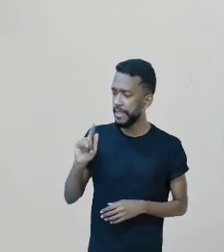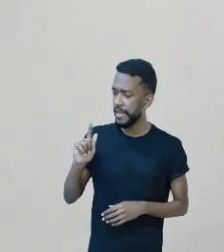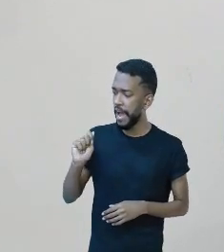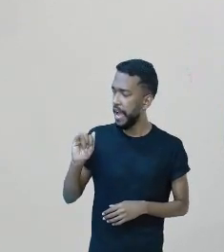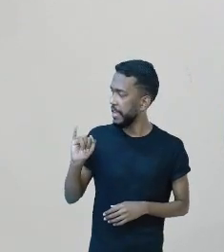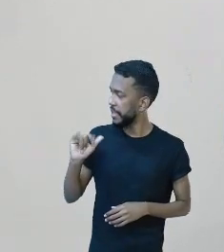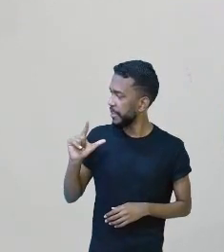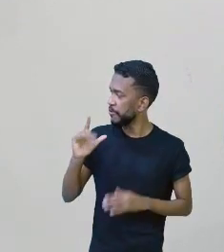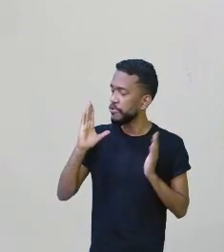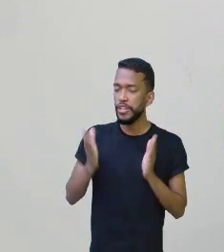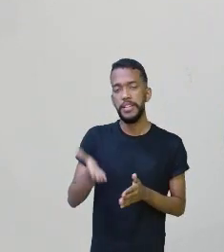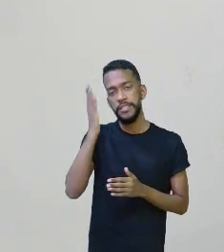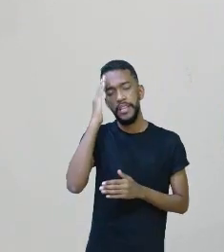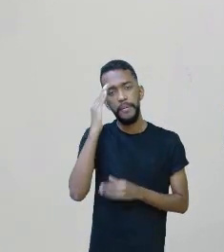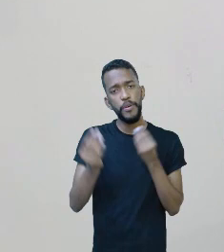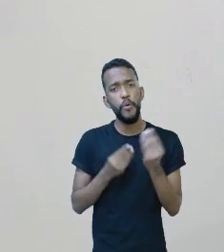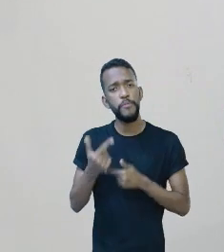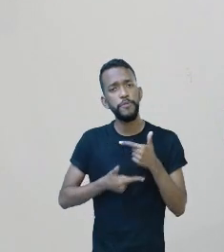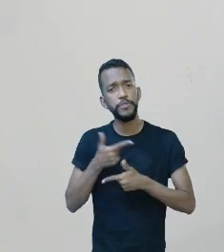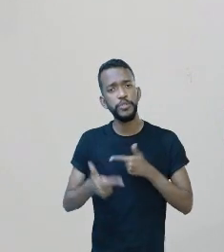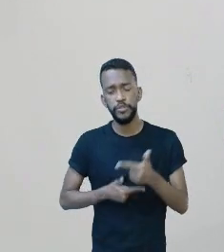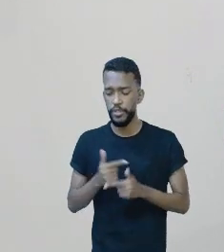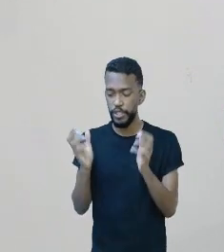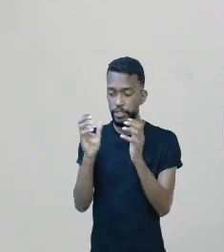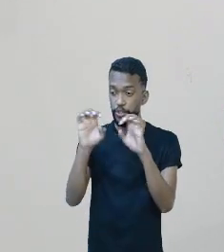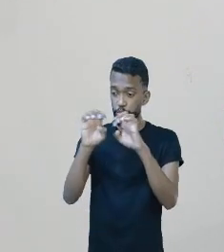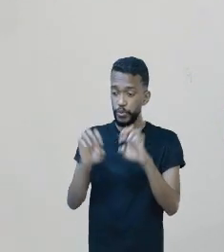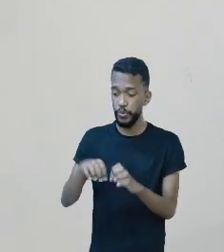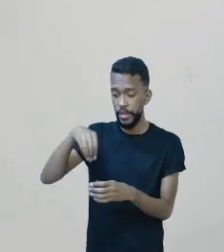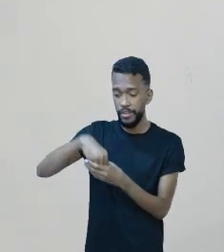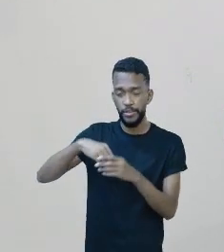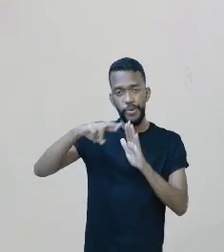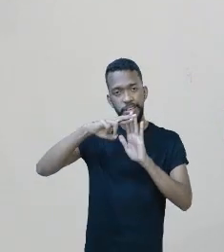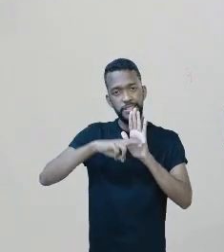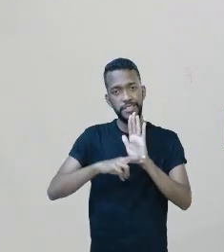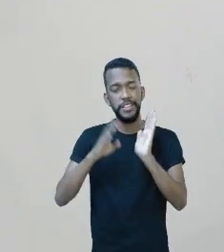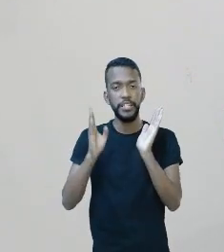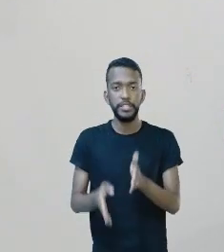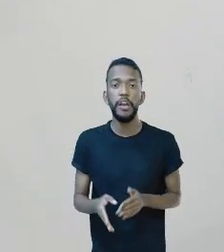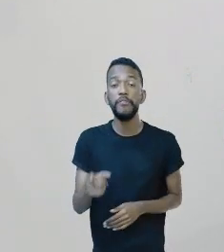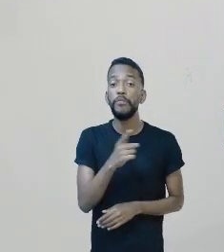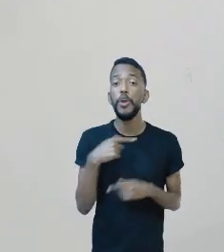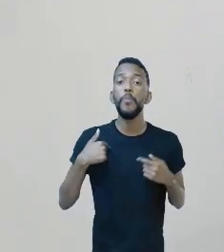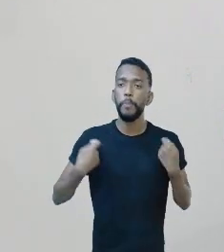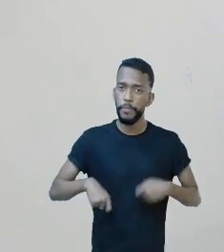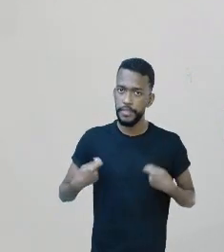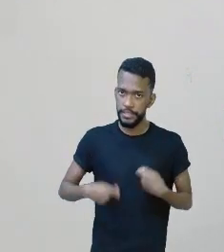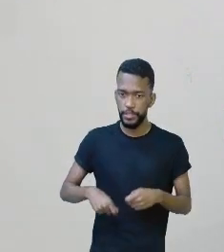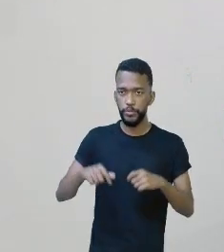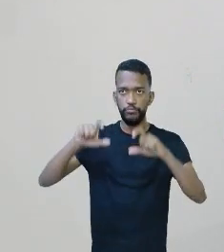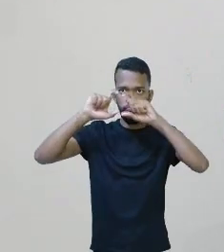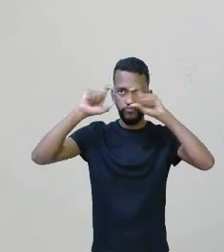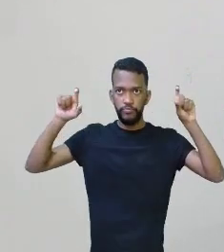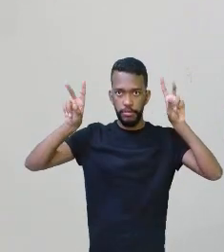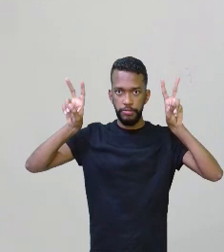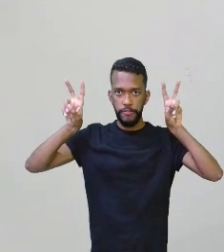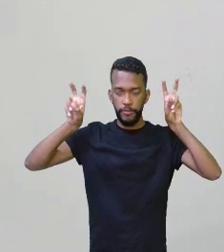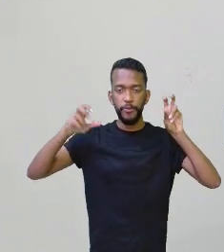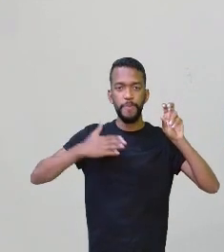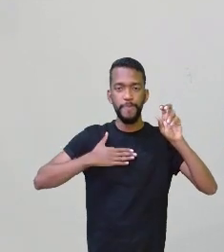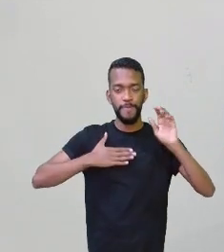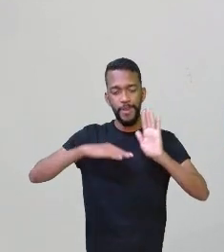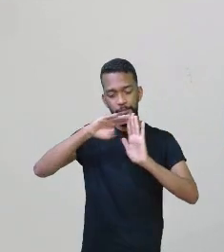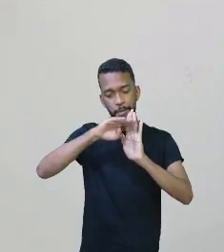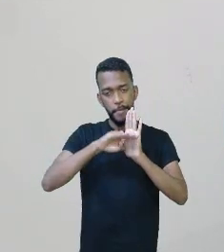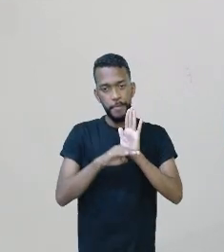sabe muito bem como é que funciona a estrutura de uma receita, né? Eu preciso do título, né? Dos meus